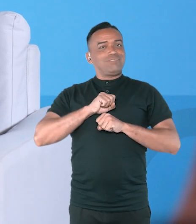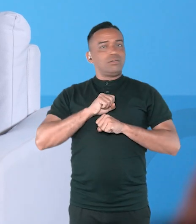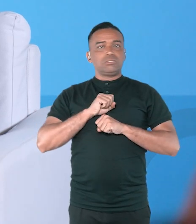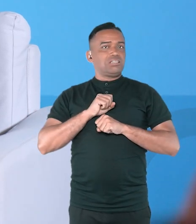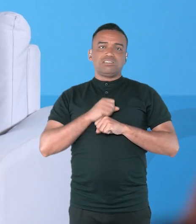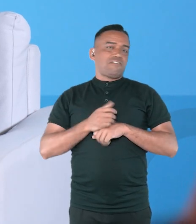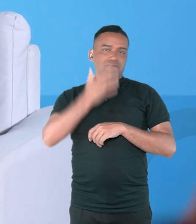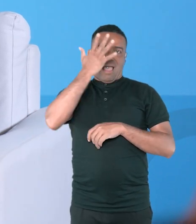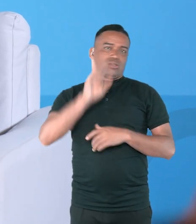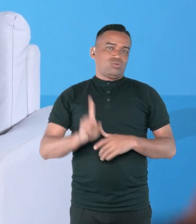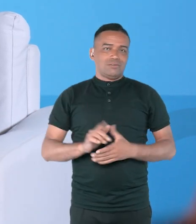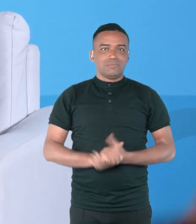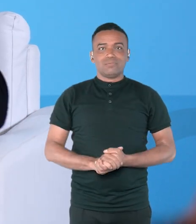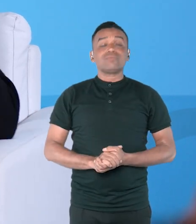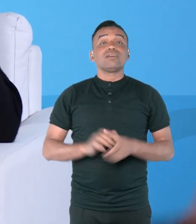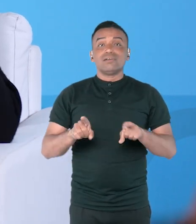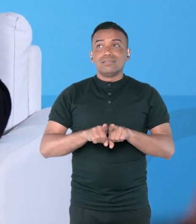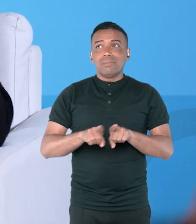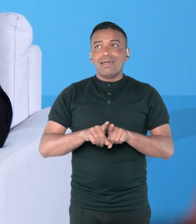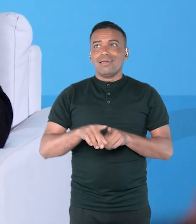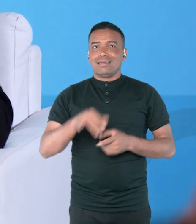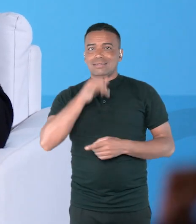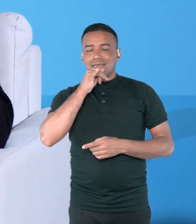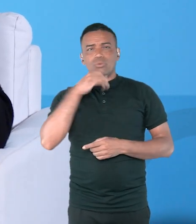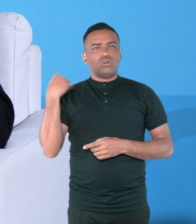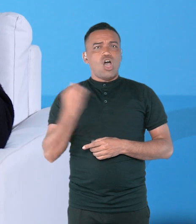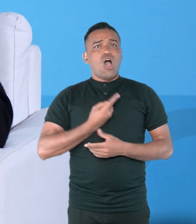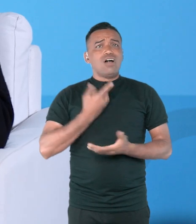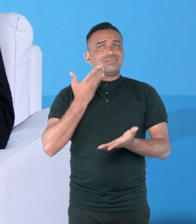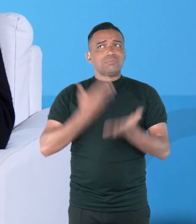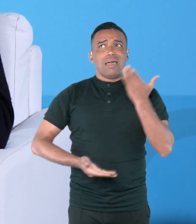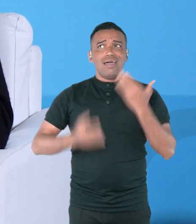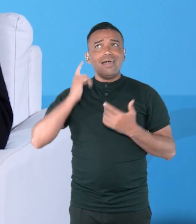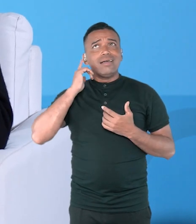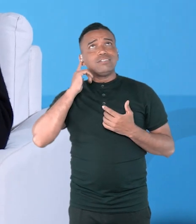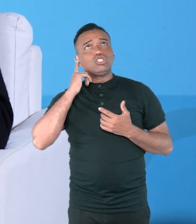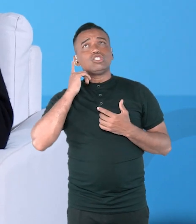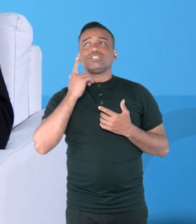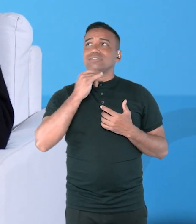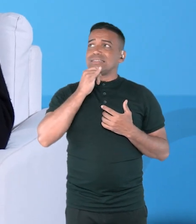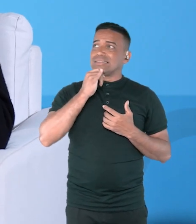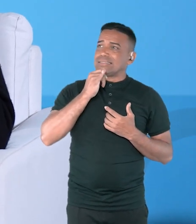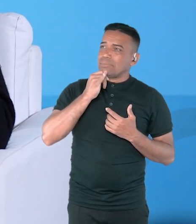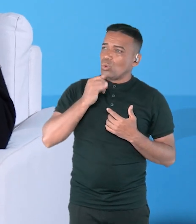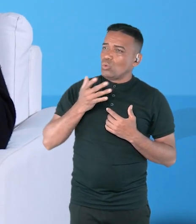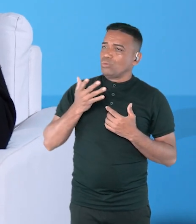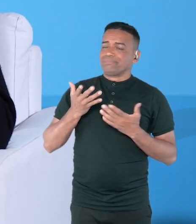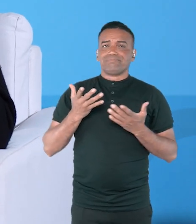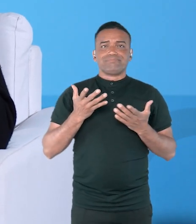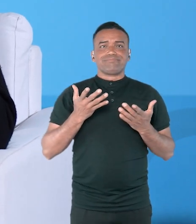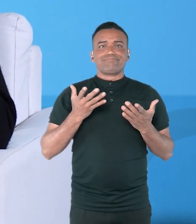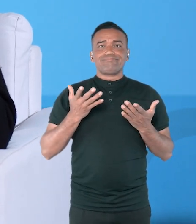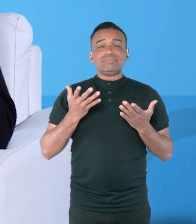Não precisa facilitar. Eu acho, inclusive, que a gente perde muito com